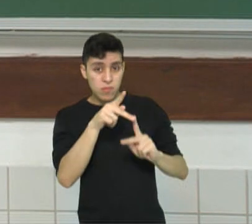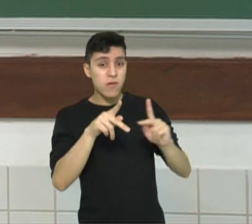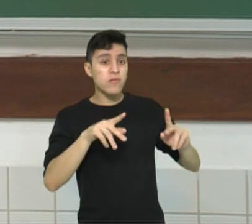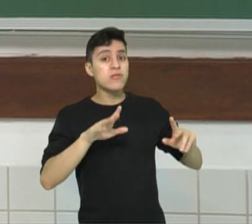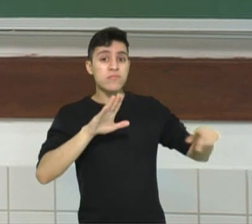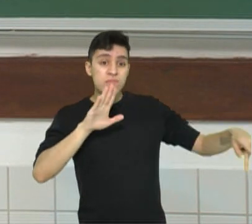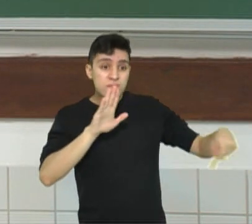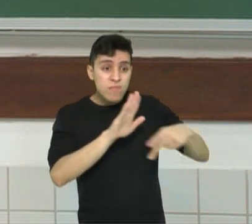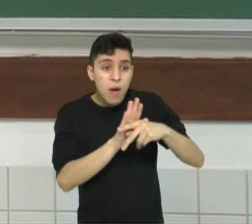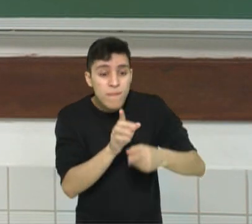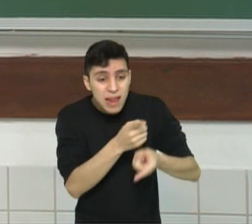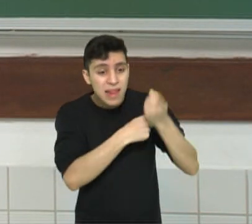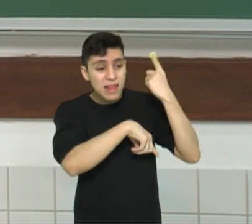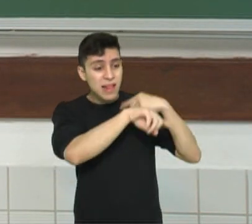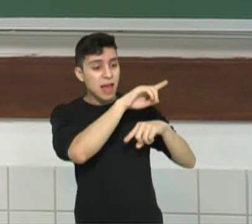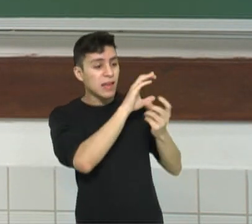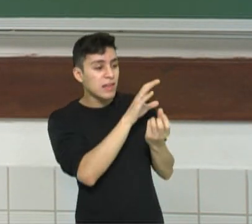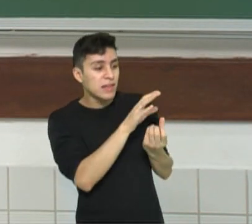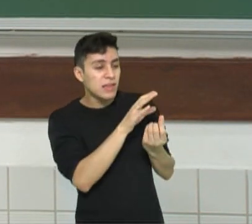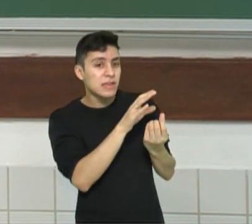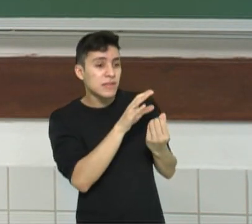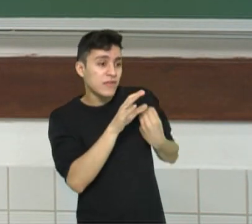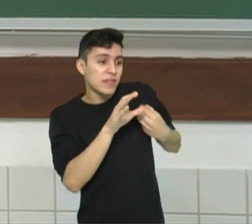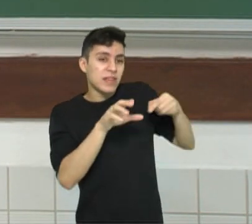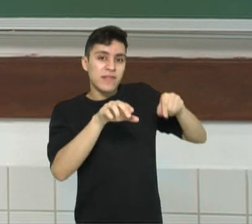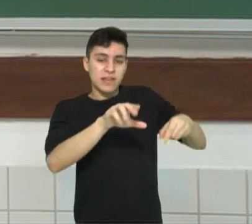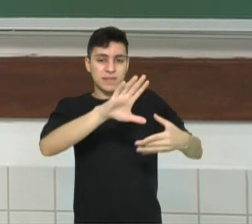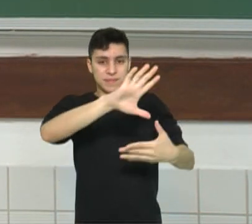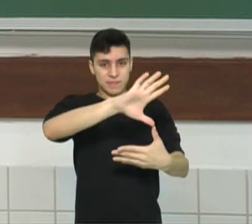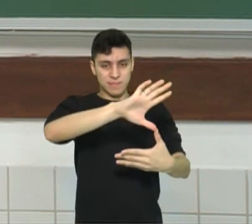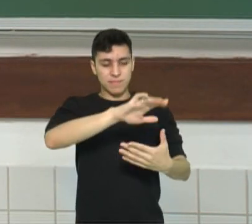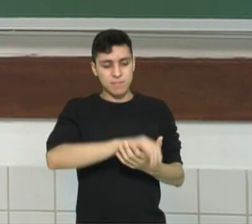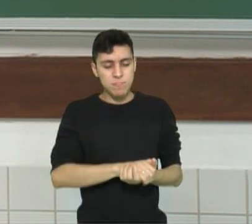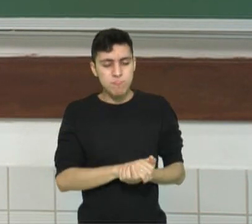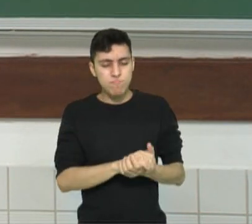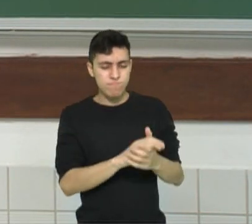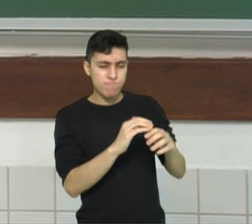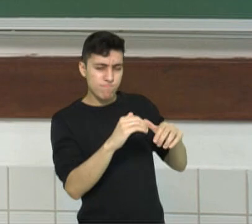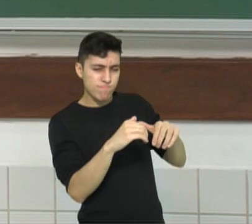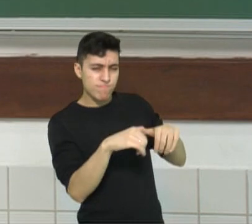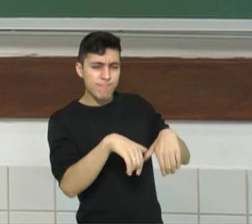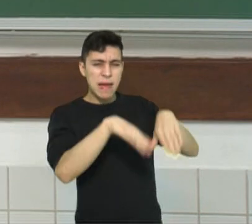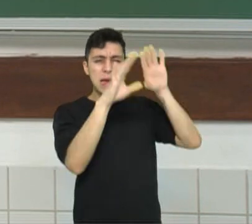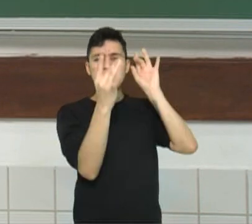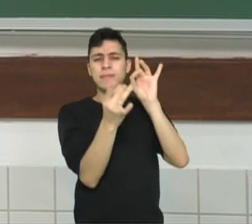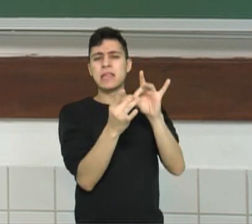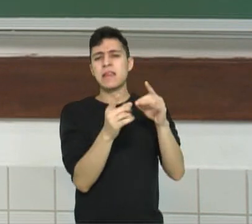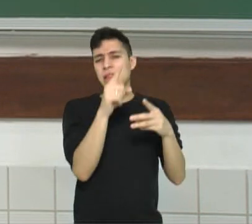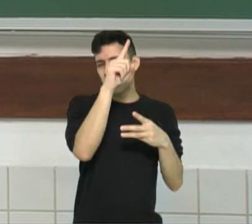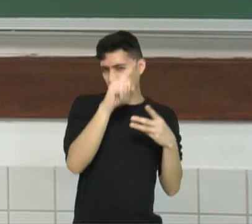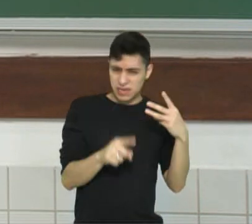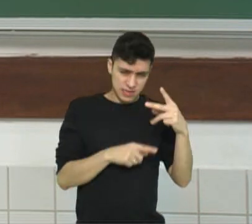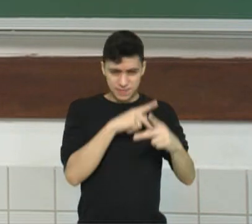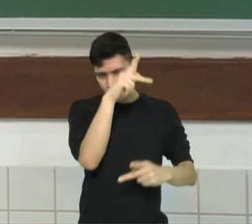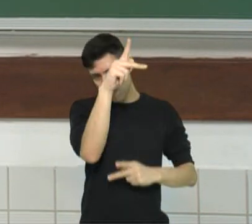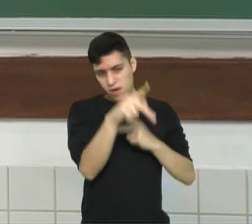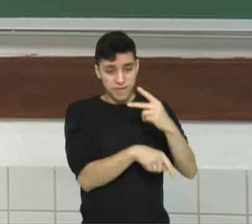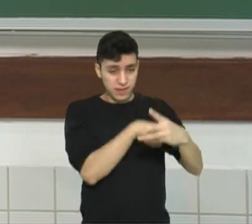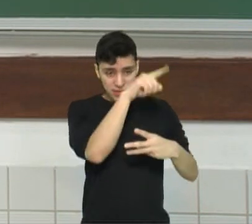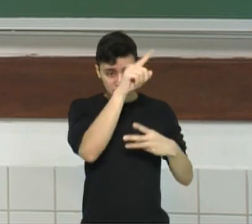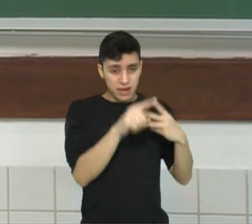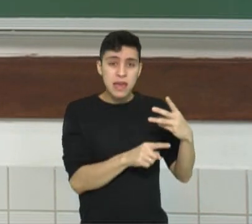do continente americano. Em especial, nós vamos falar sobre 3 povos, civilizações